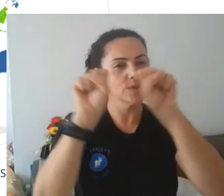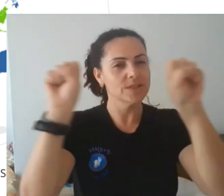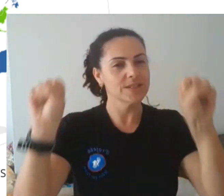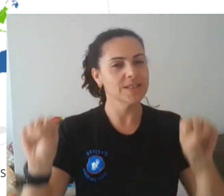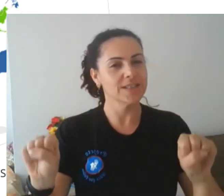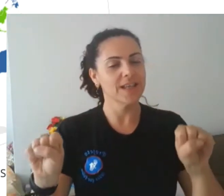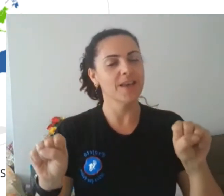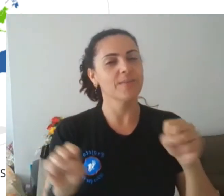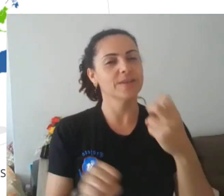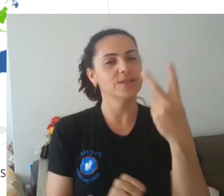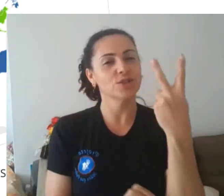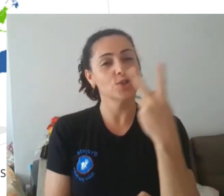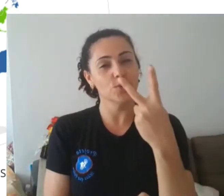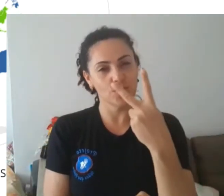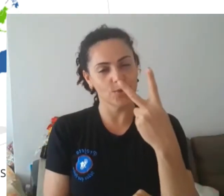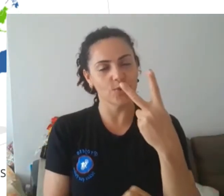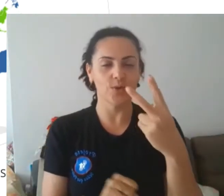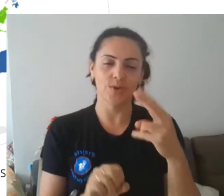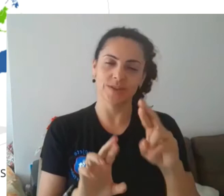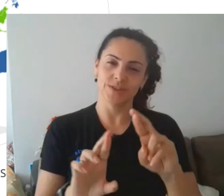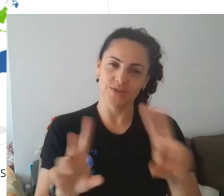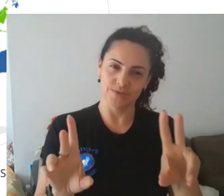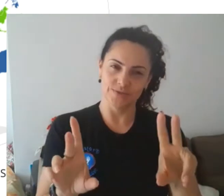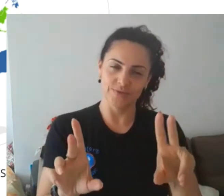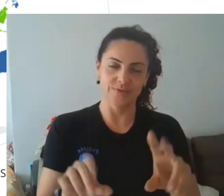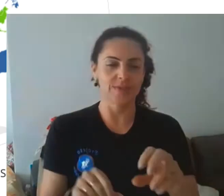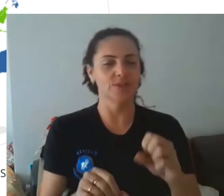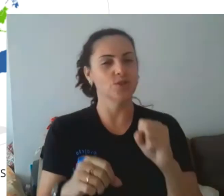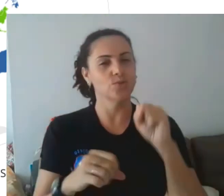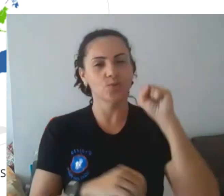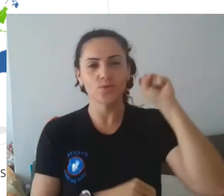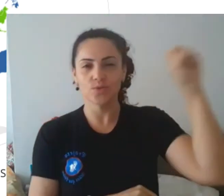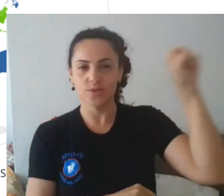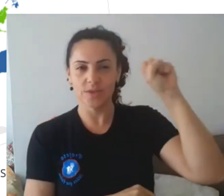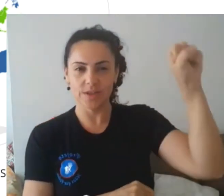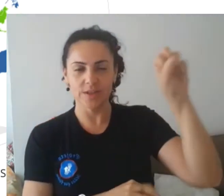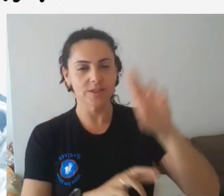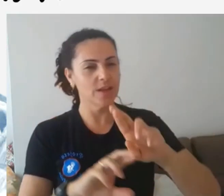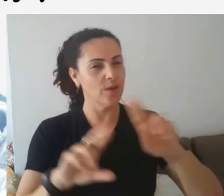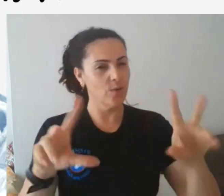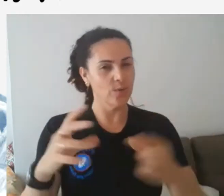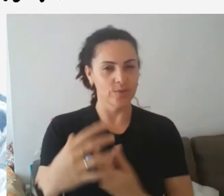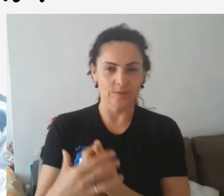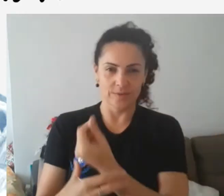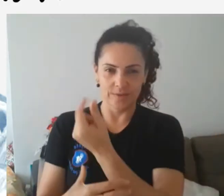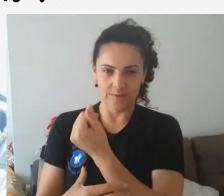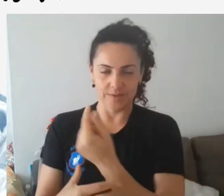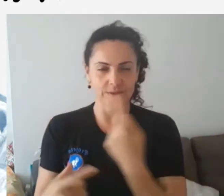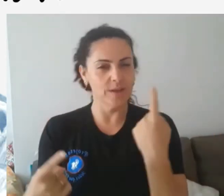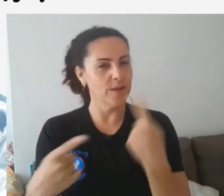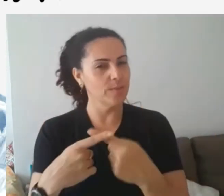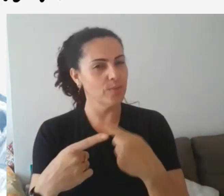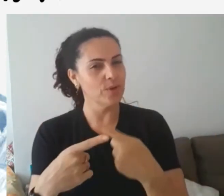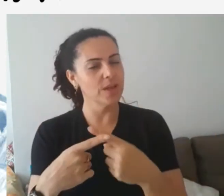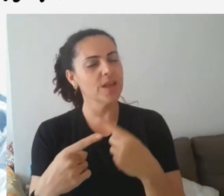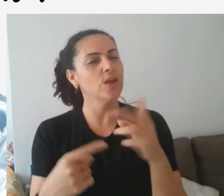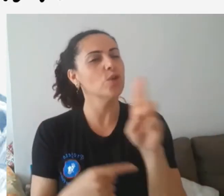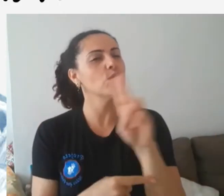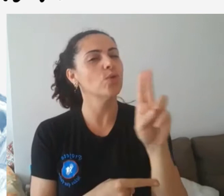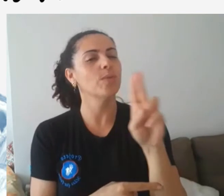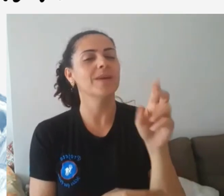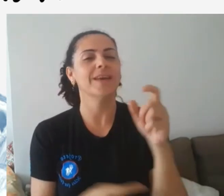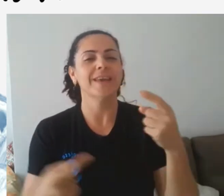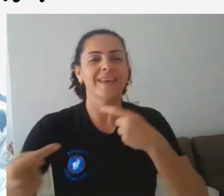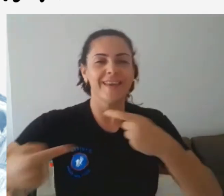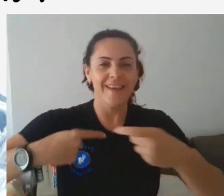né? Socialista e capitalista. Em verde a gente tem os países aí que se consideravam neutros. E por que o nome da guerra era Guerra